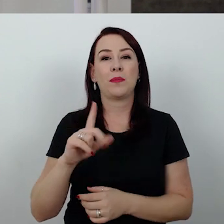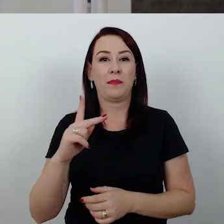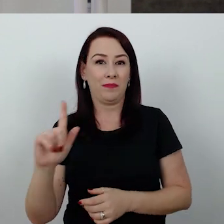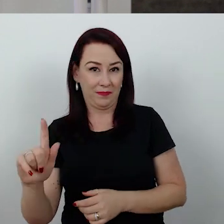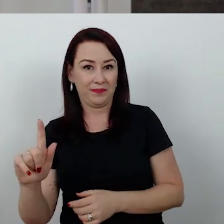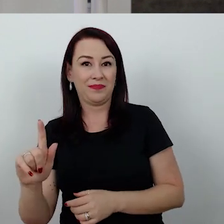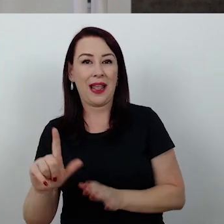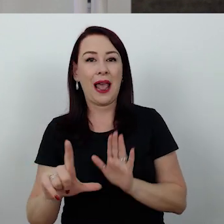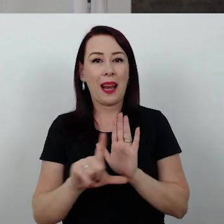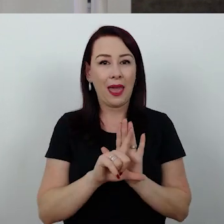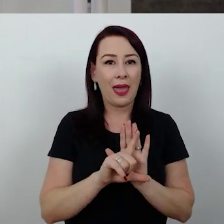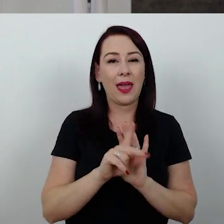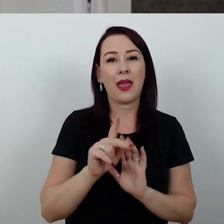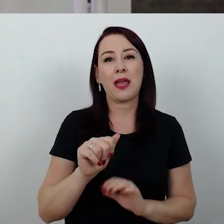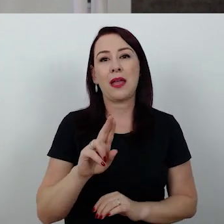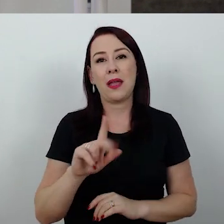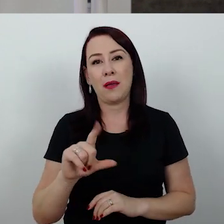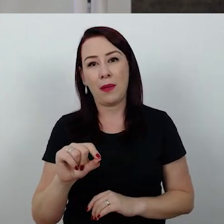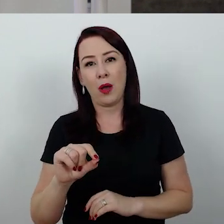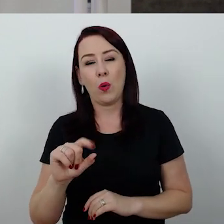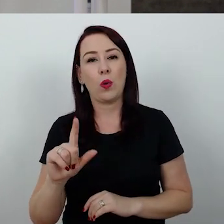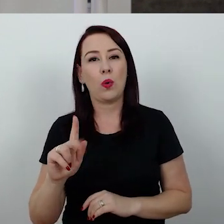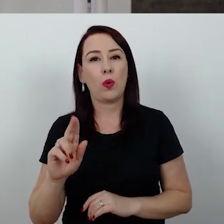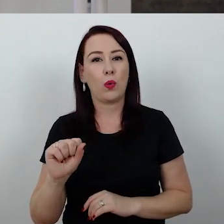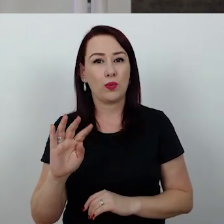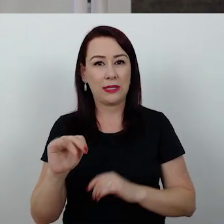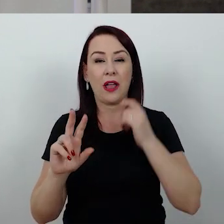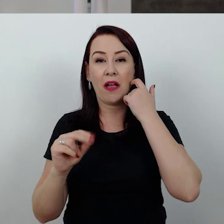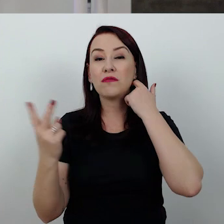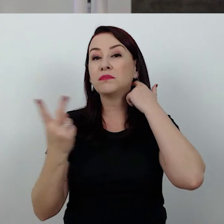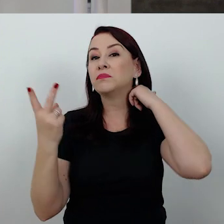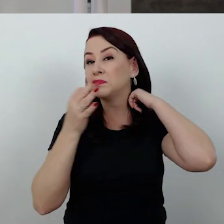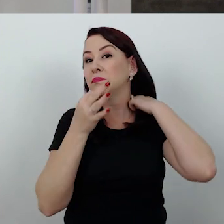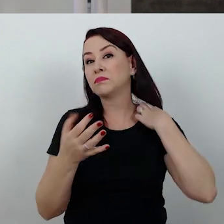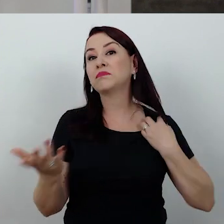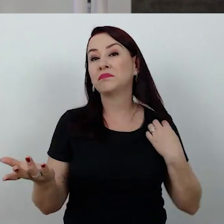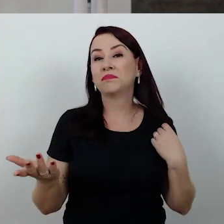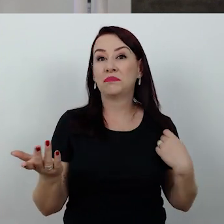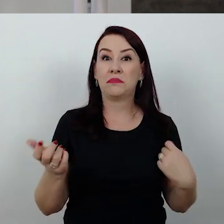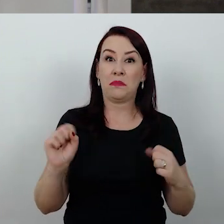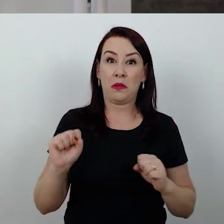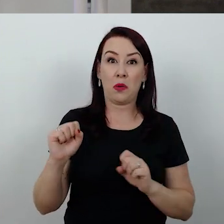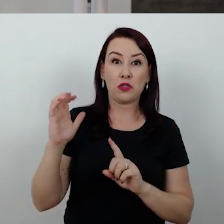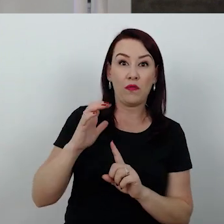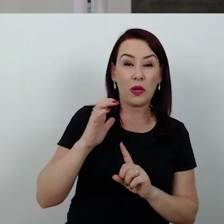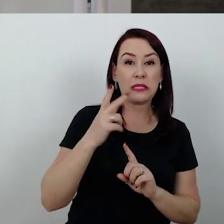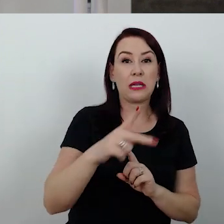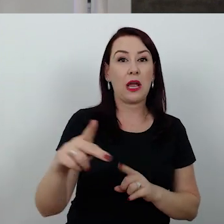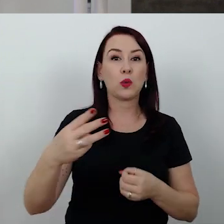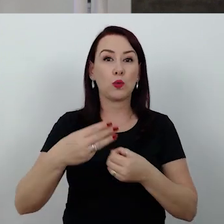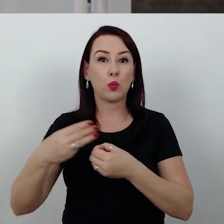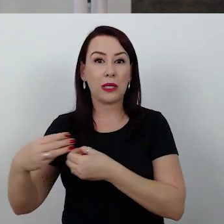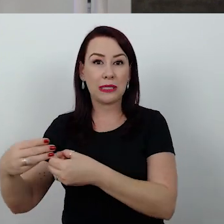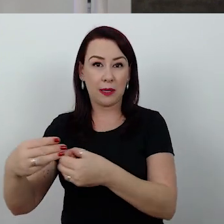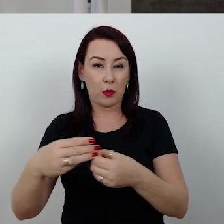Gustavo, o que vocês pensam sobre ela e qual o possível impacto dela nos municípios,